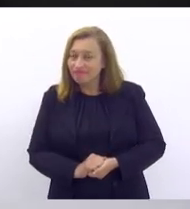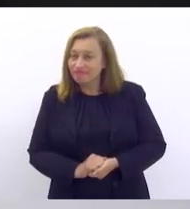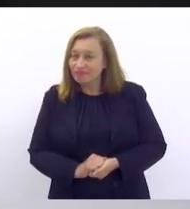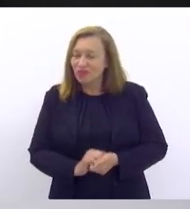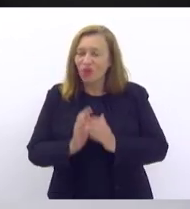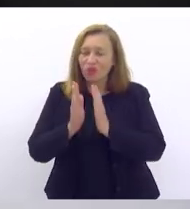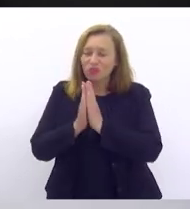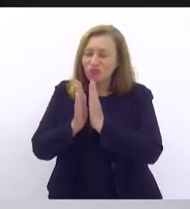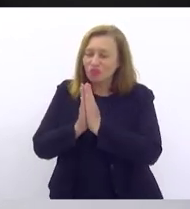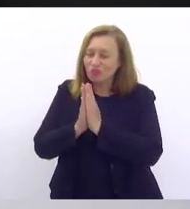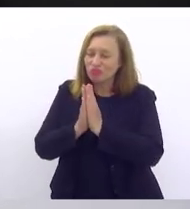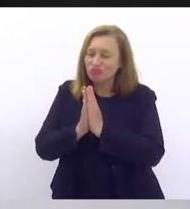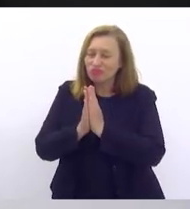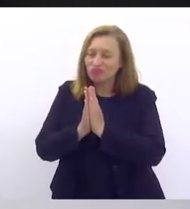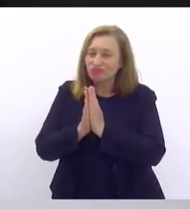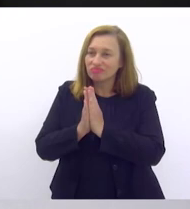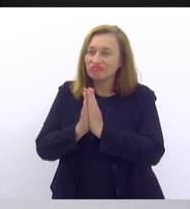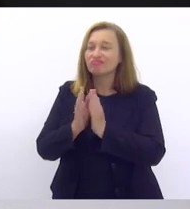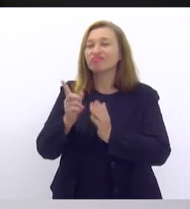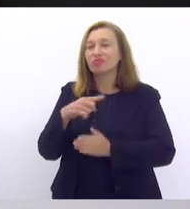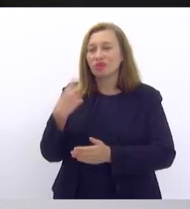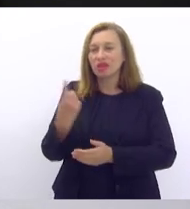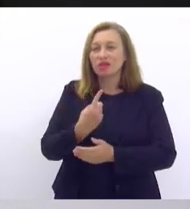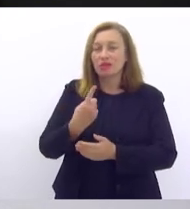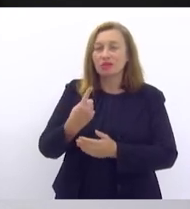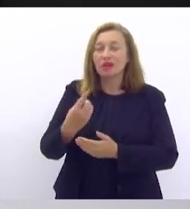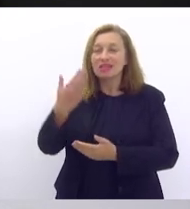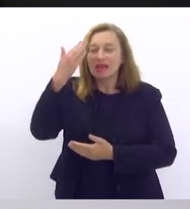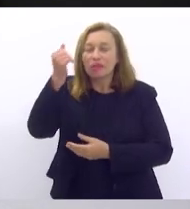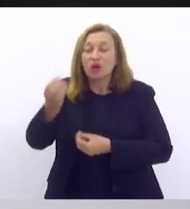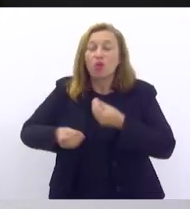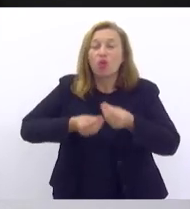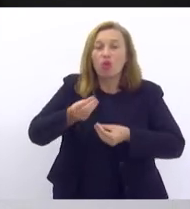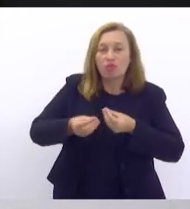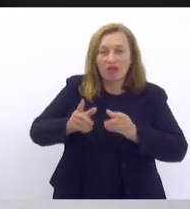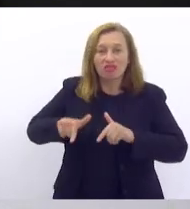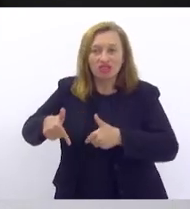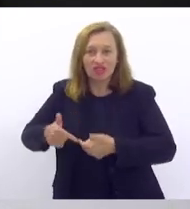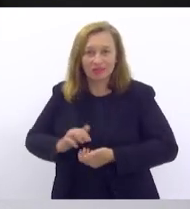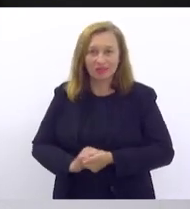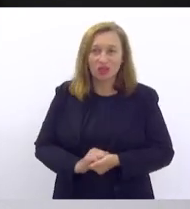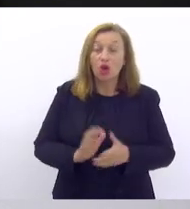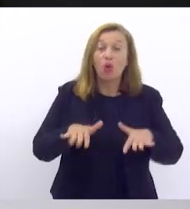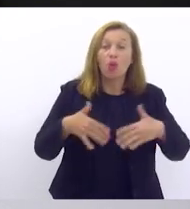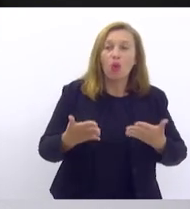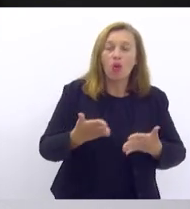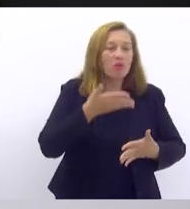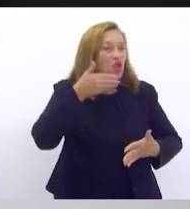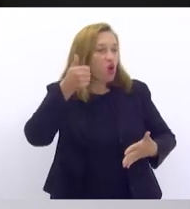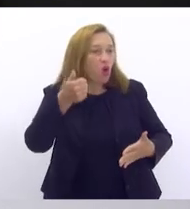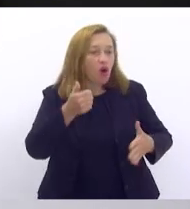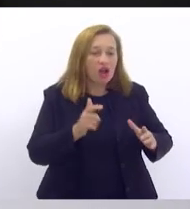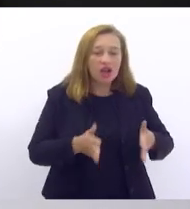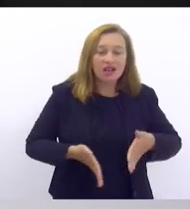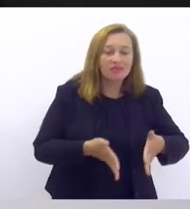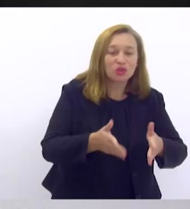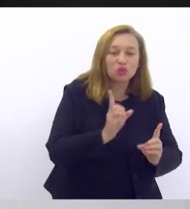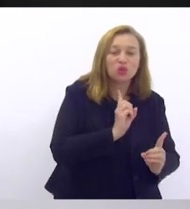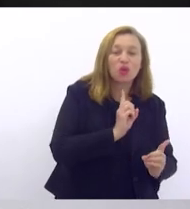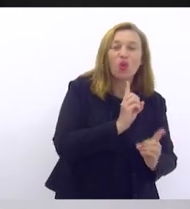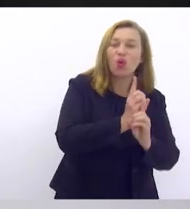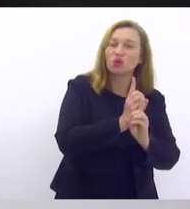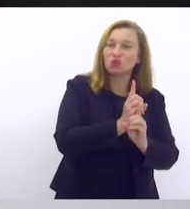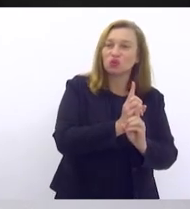Oremos juntos para buscar a melhor forma de fazer. Qual é o melhor caminho do encontro? Qual é o melhor